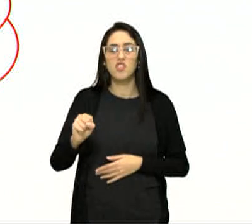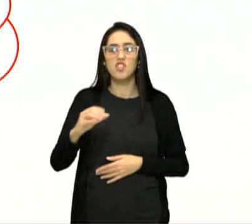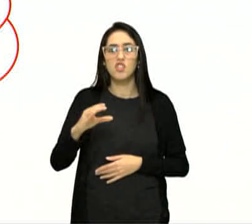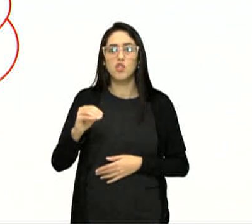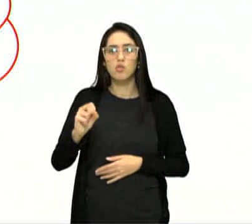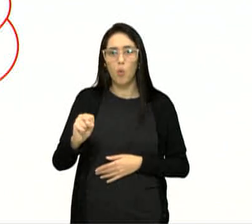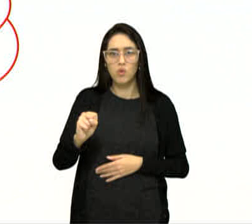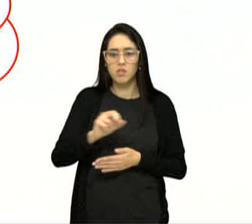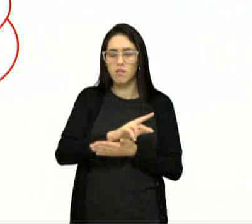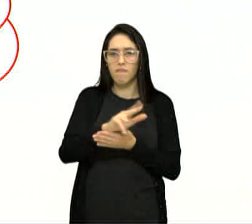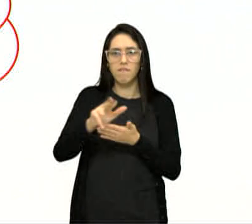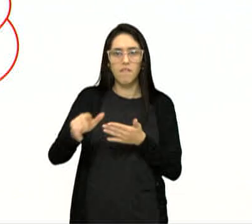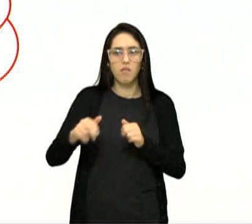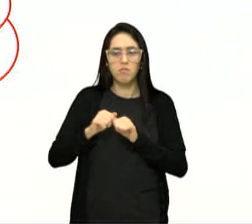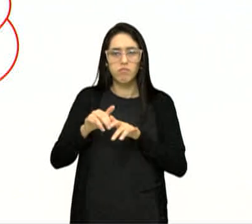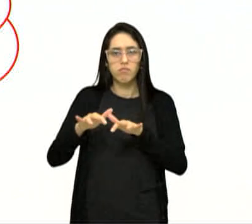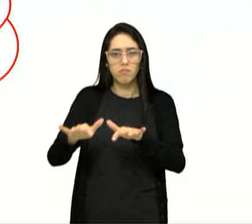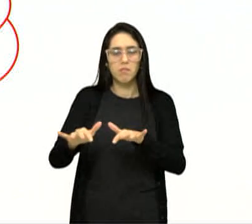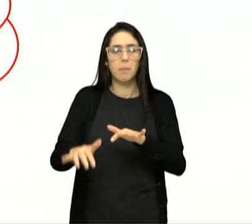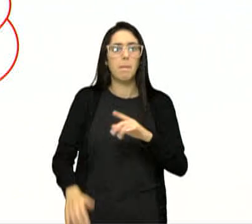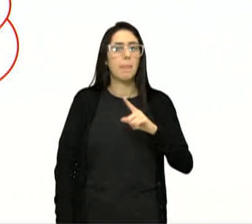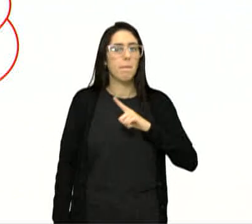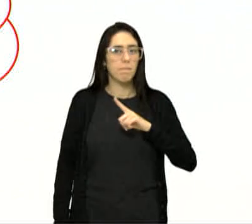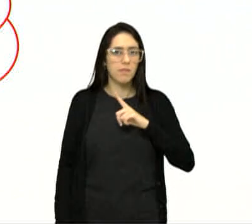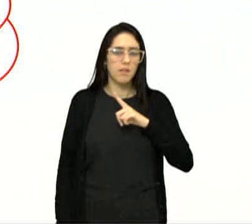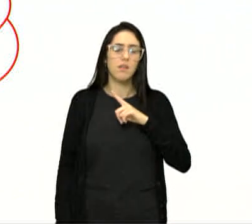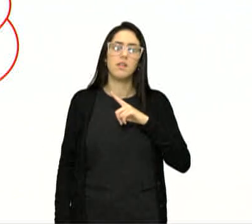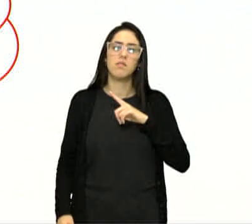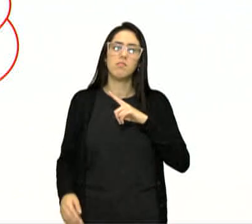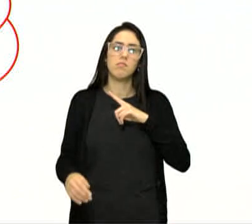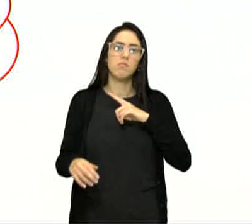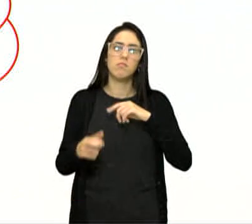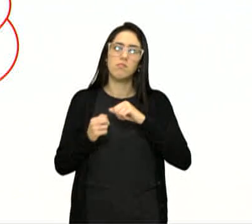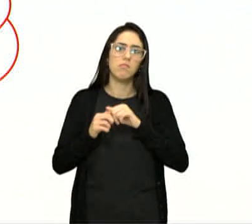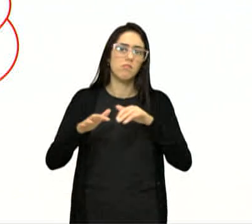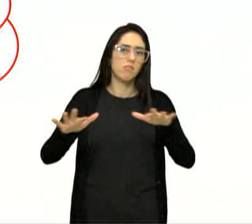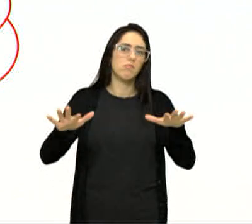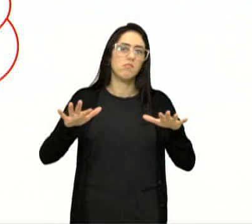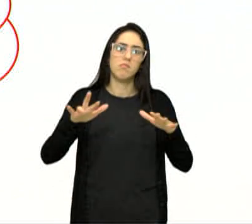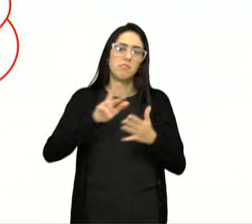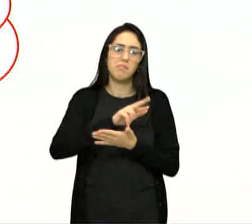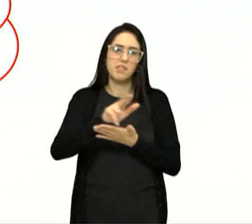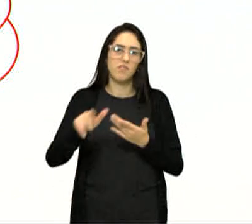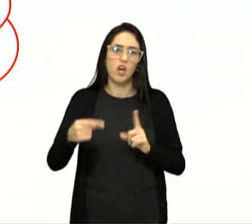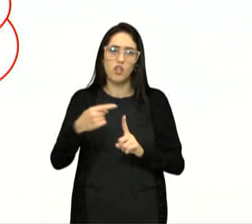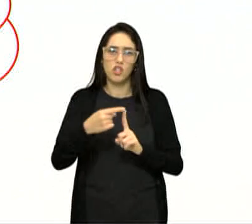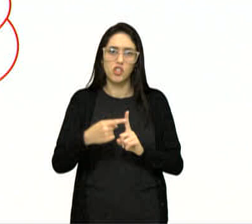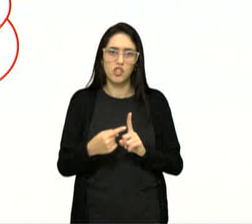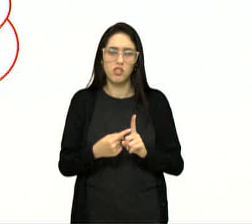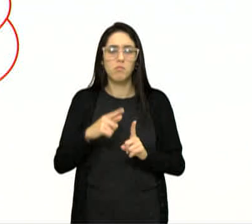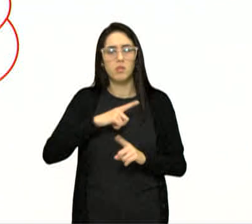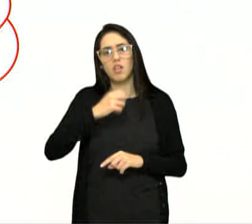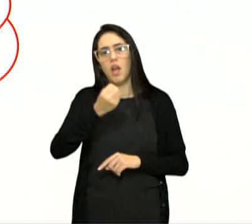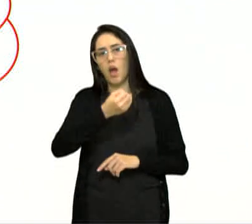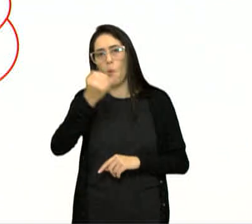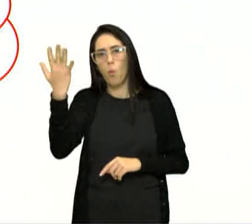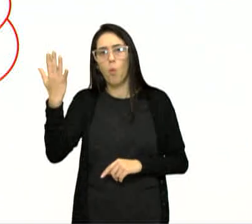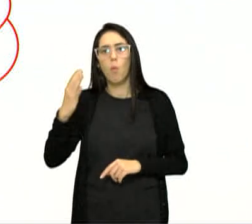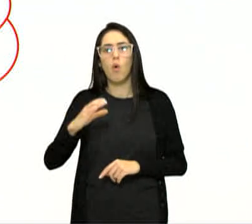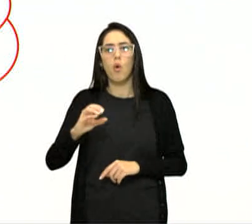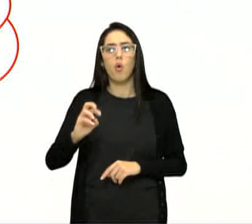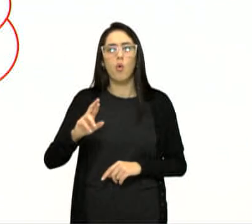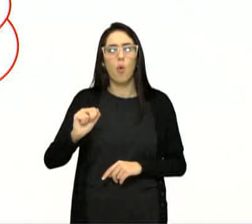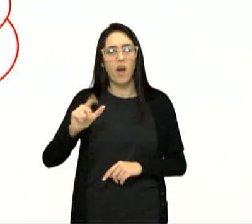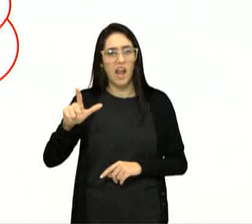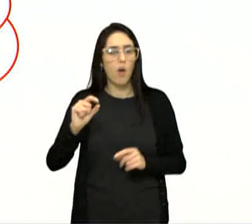né? E esse indivíduo vai se desprendendo e tomando ali uma particularidade, né? Então, como certas espécies de corais.